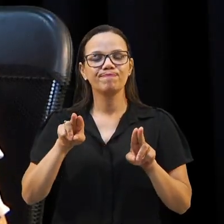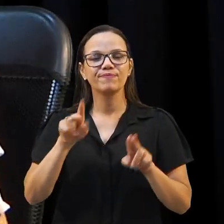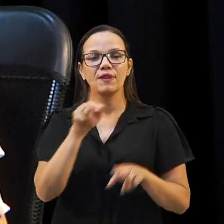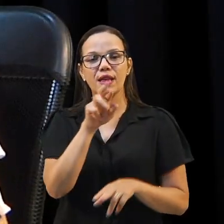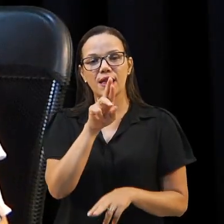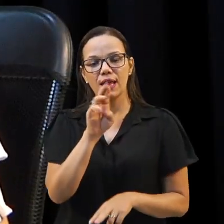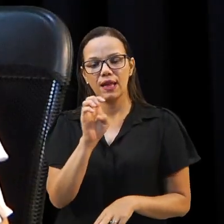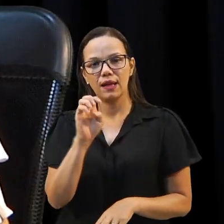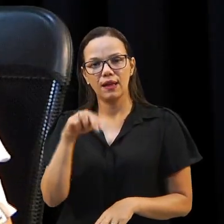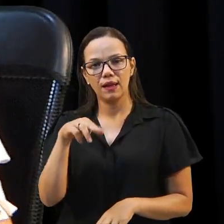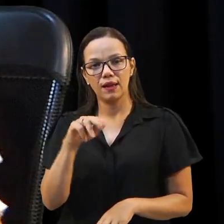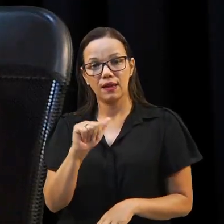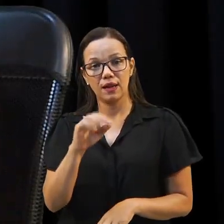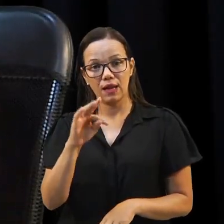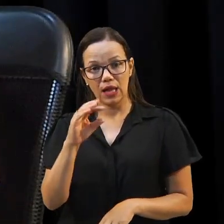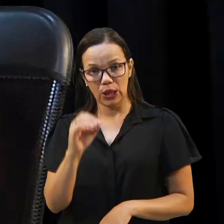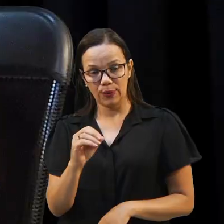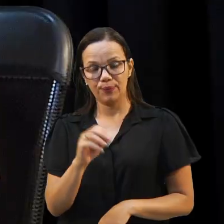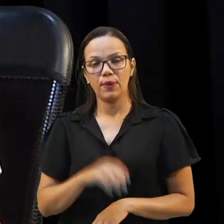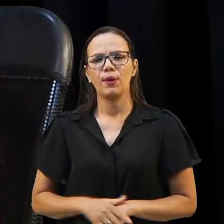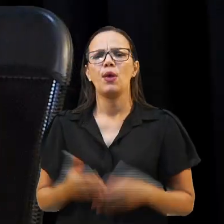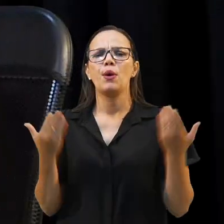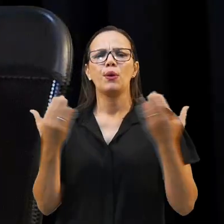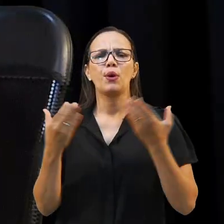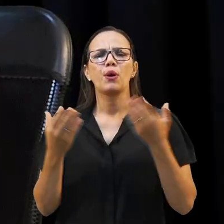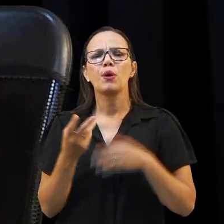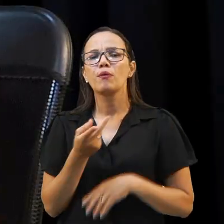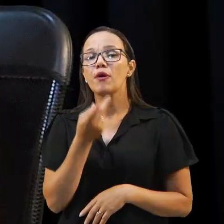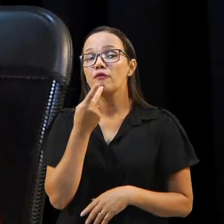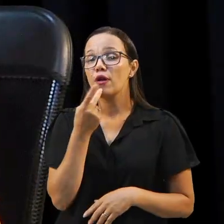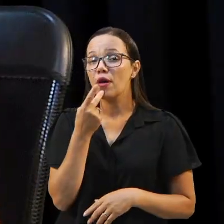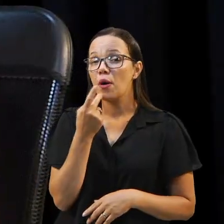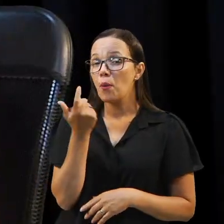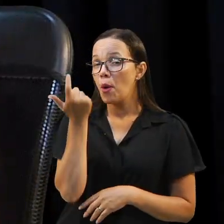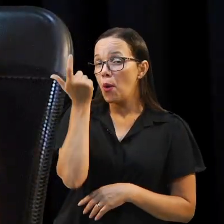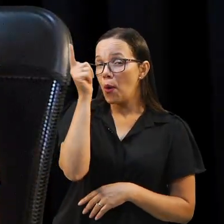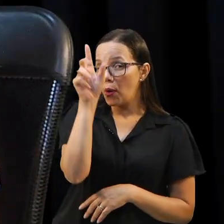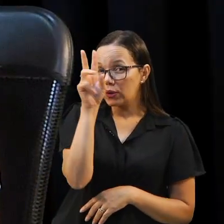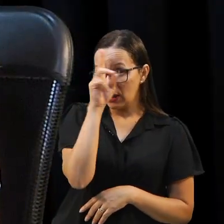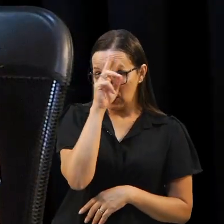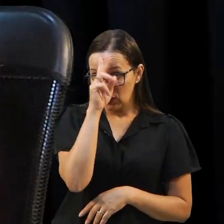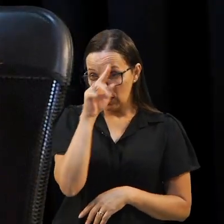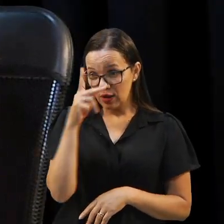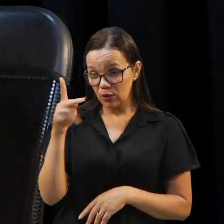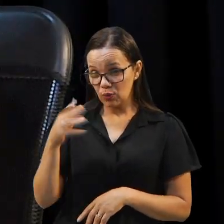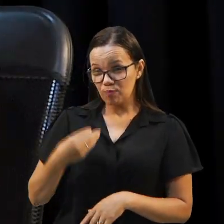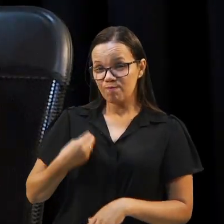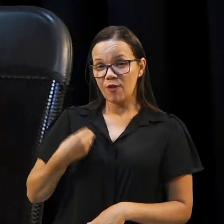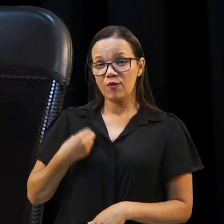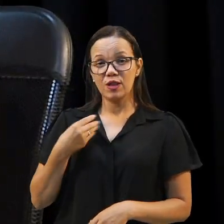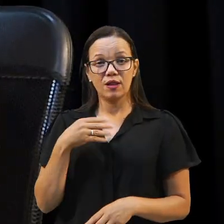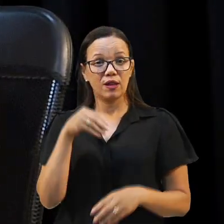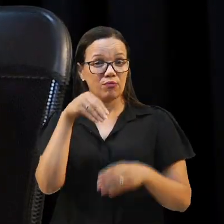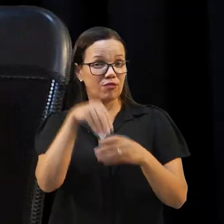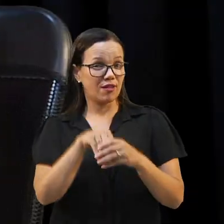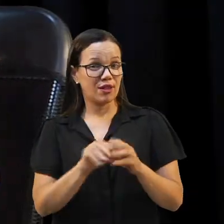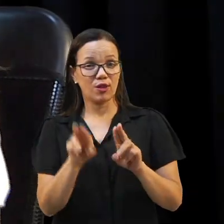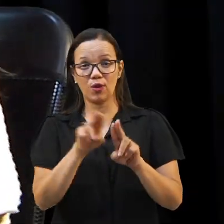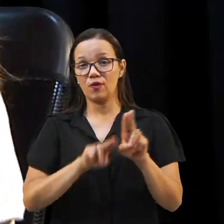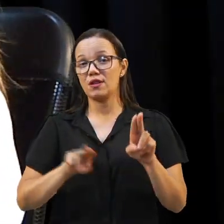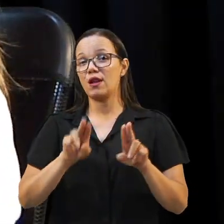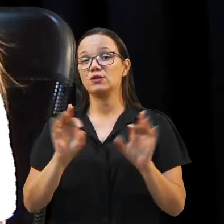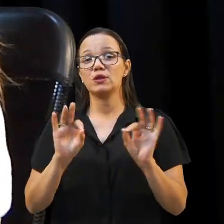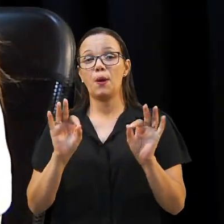Uberlândia, Renato Pereira. Agora a gente vai contar um outro capítulo da história dele, que não está dentro da universidade,